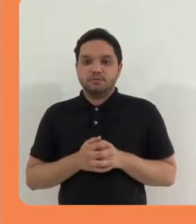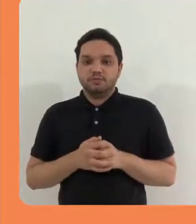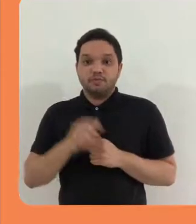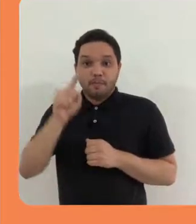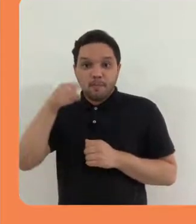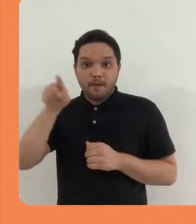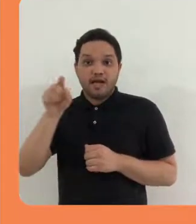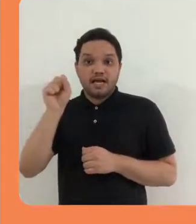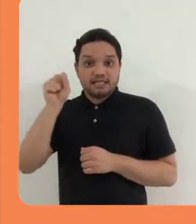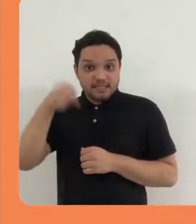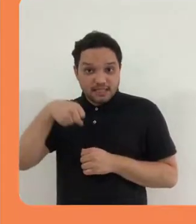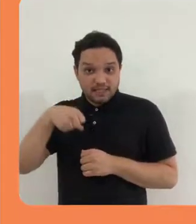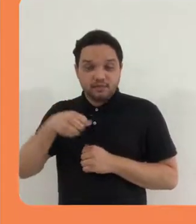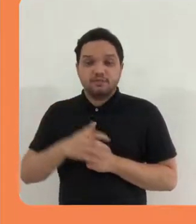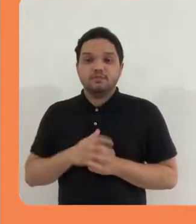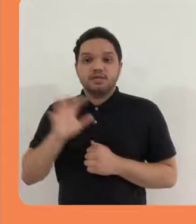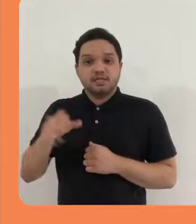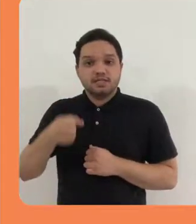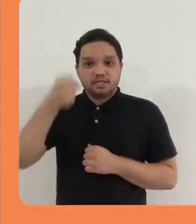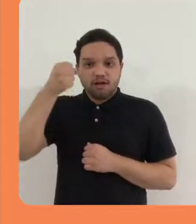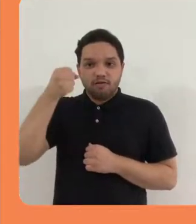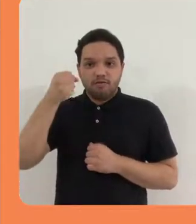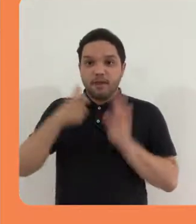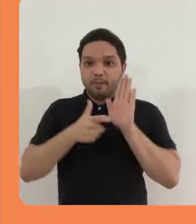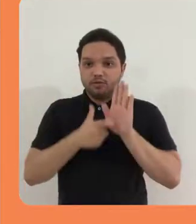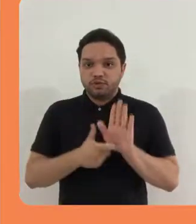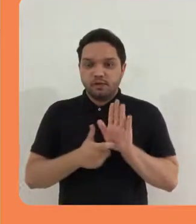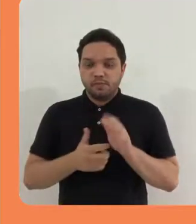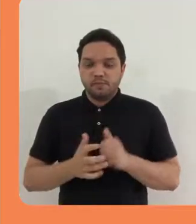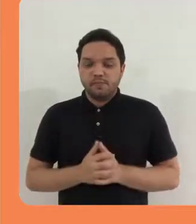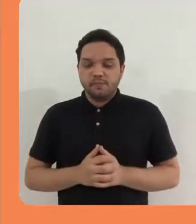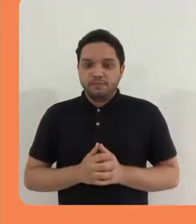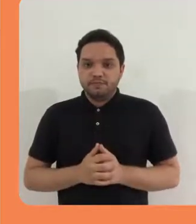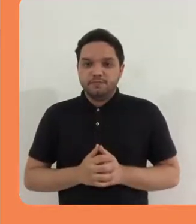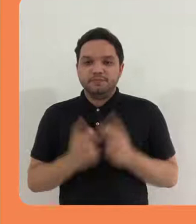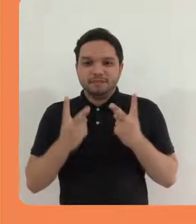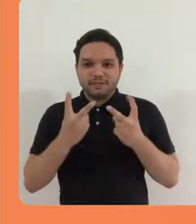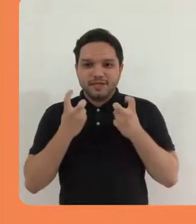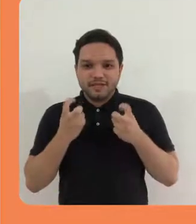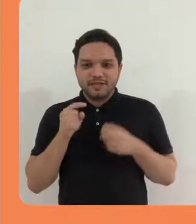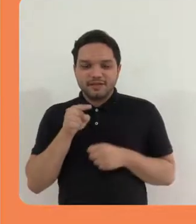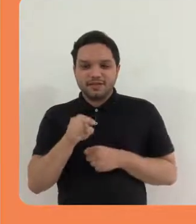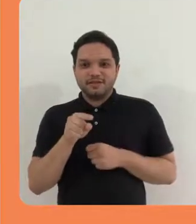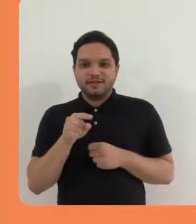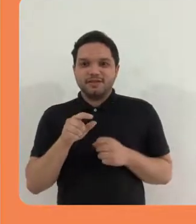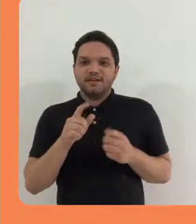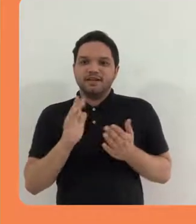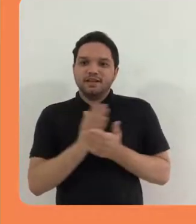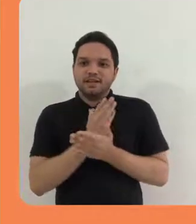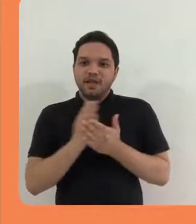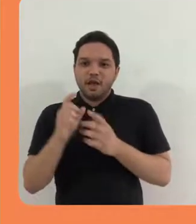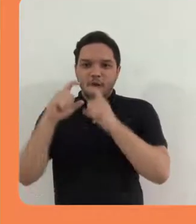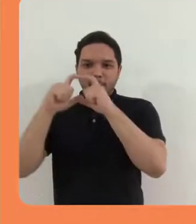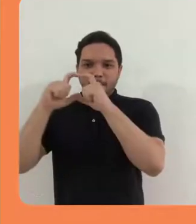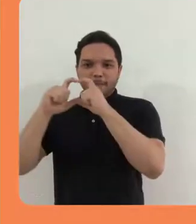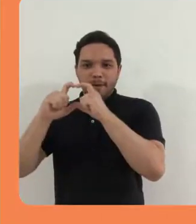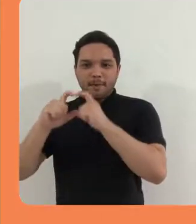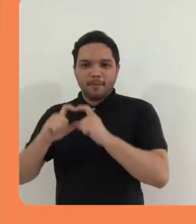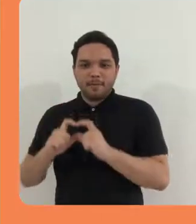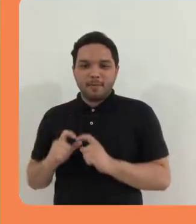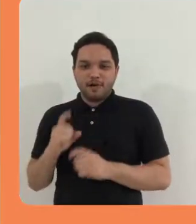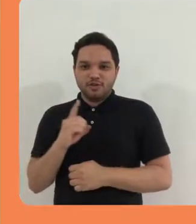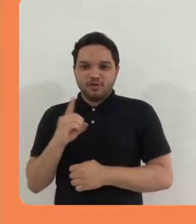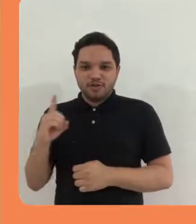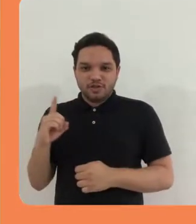curso nós temos até a sessão acompanhamento de conclusão marcarmos como sim